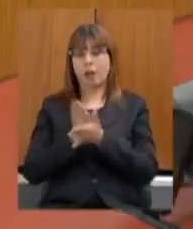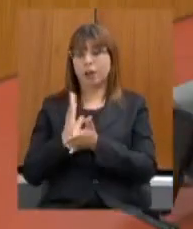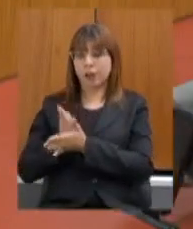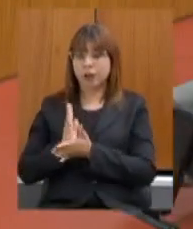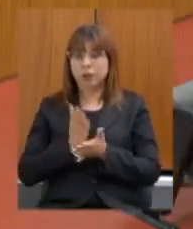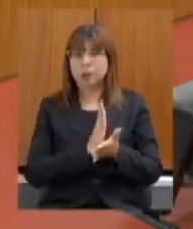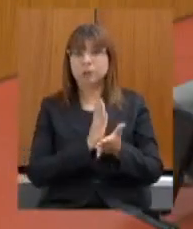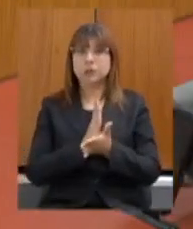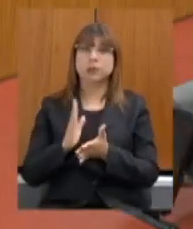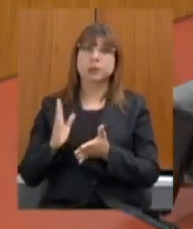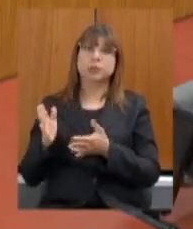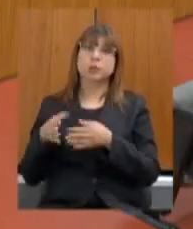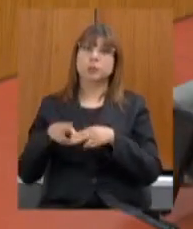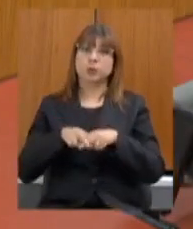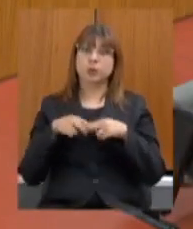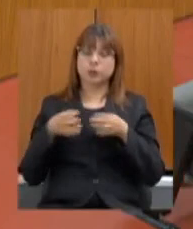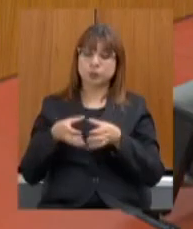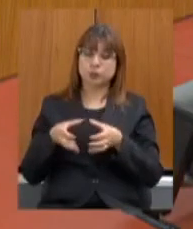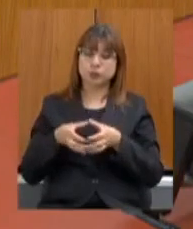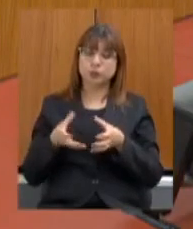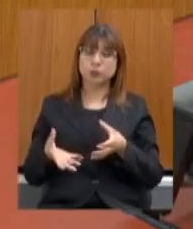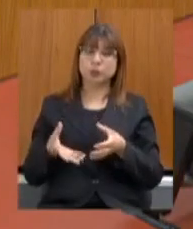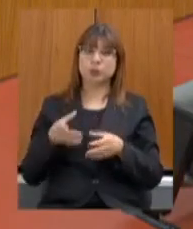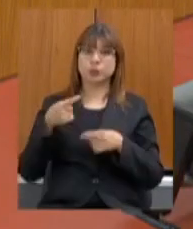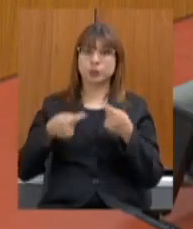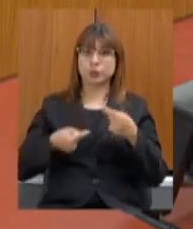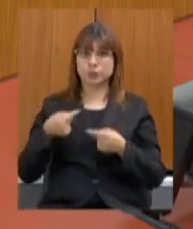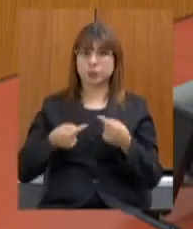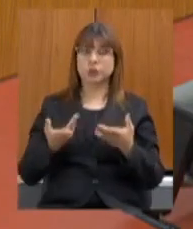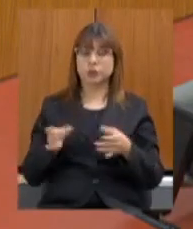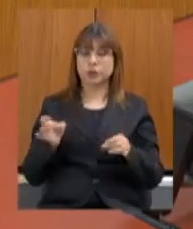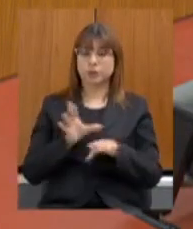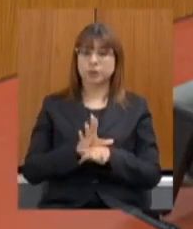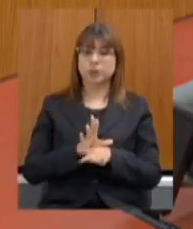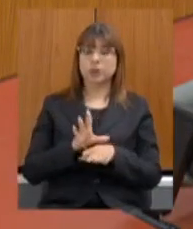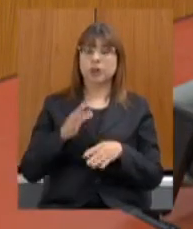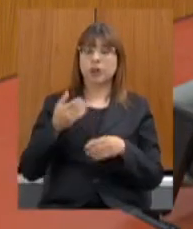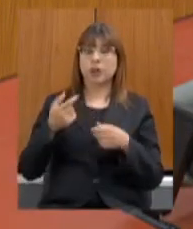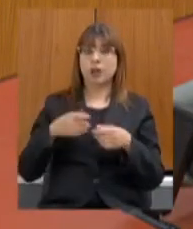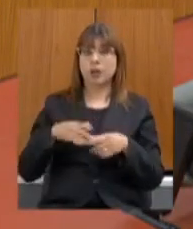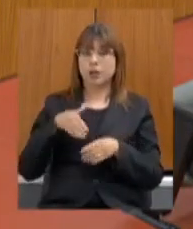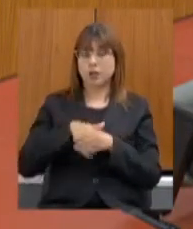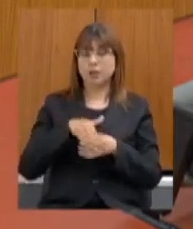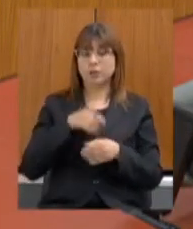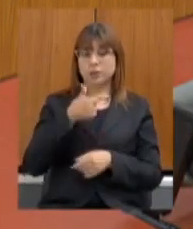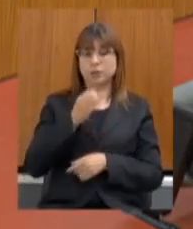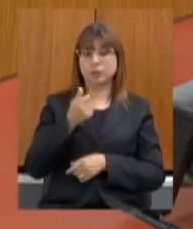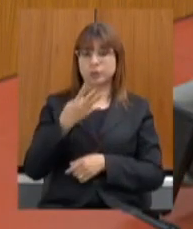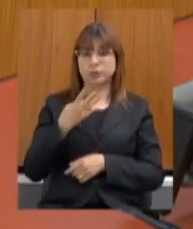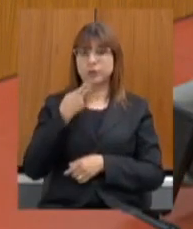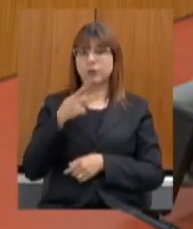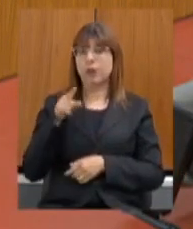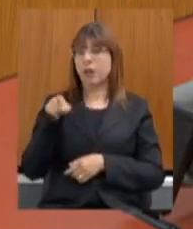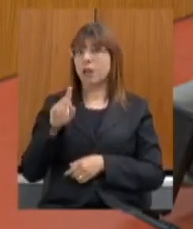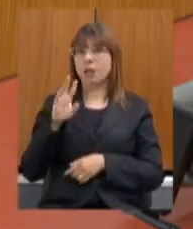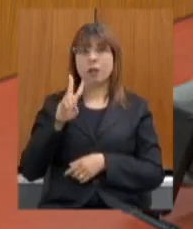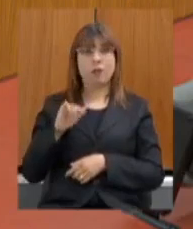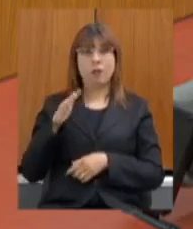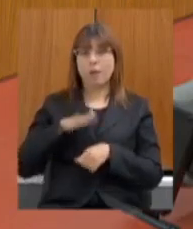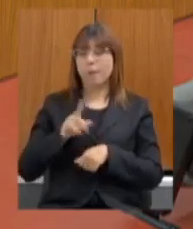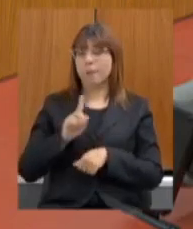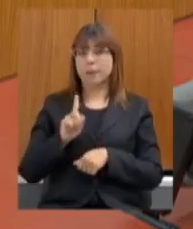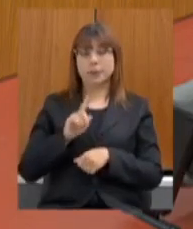determinados grupos políticos. E foi um grupo político que, terminada a eleição em 2014, disse que ela não governará. E